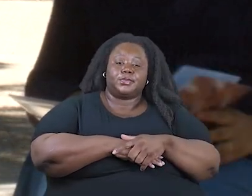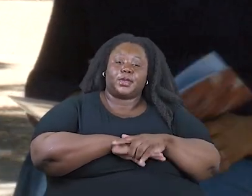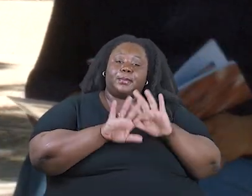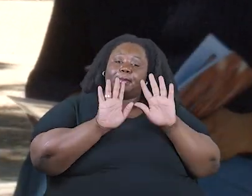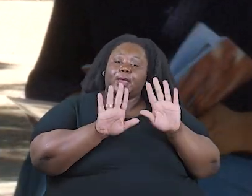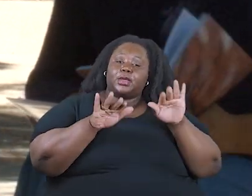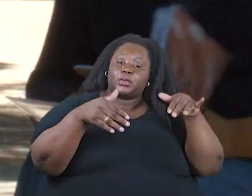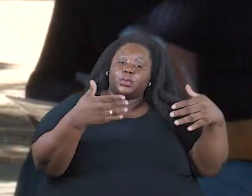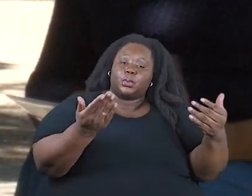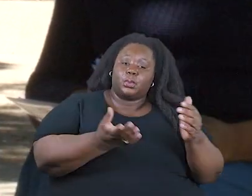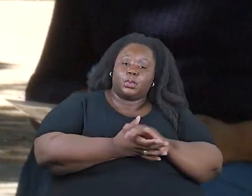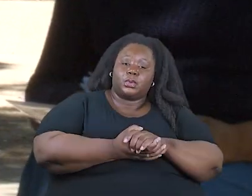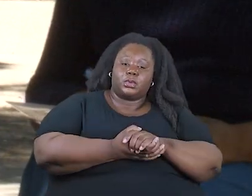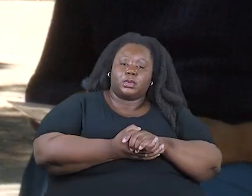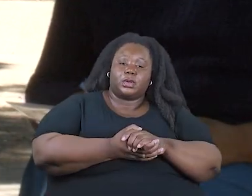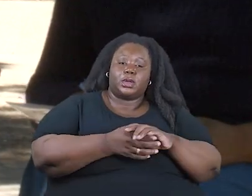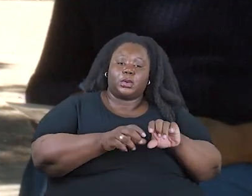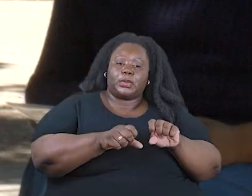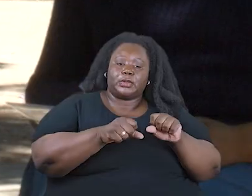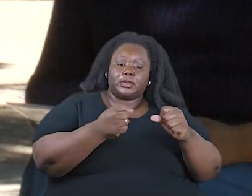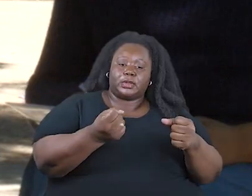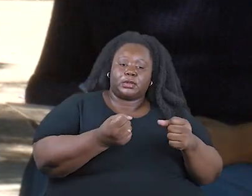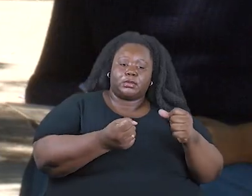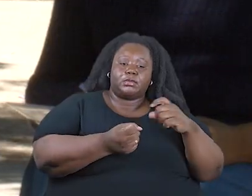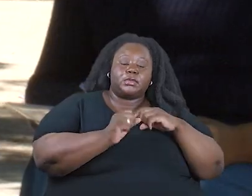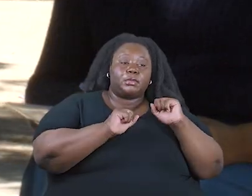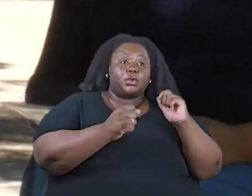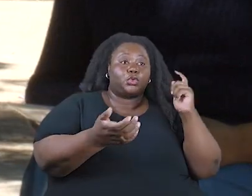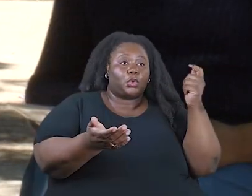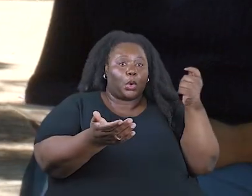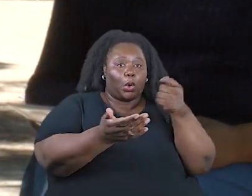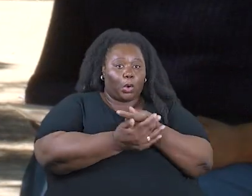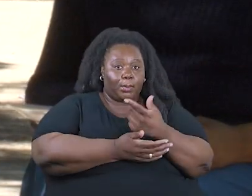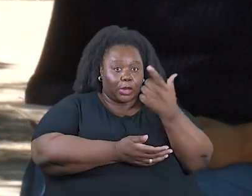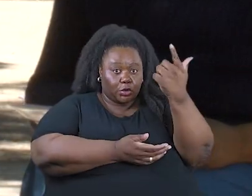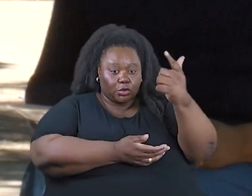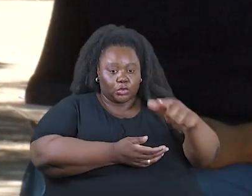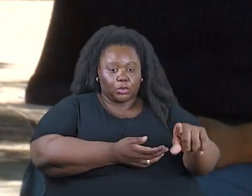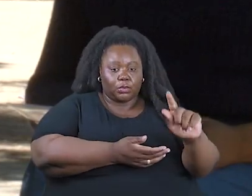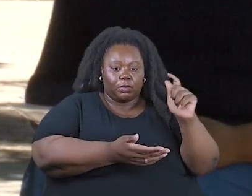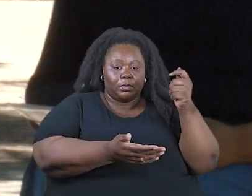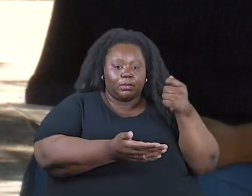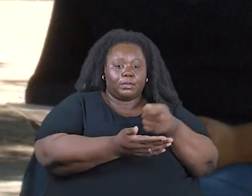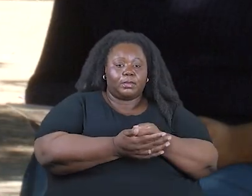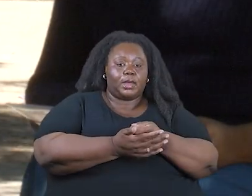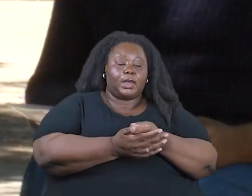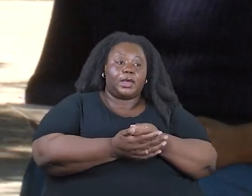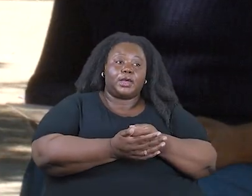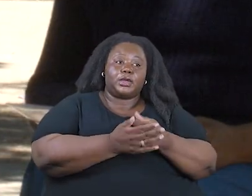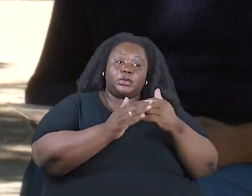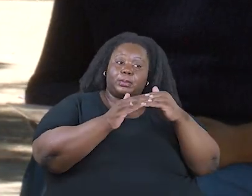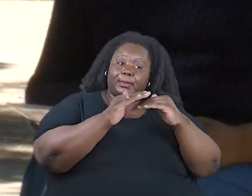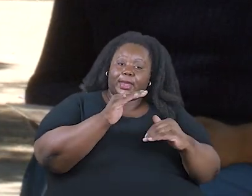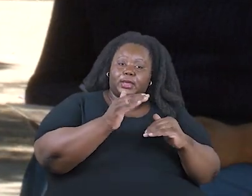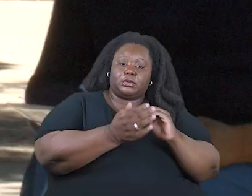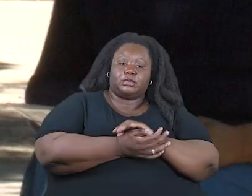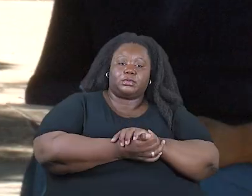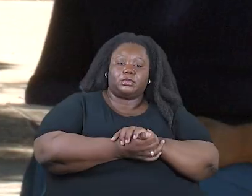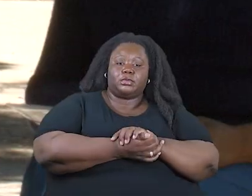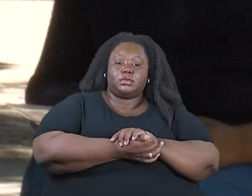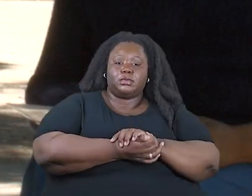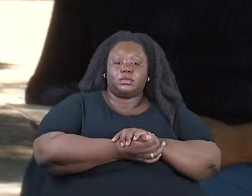Só que quando estraga, você tem o direito a comprar de novo, pagando só o preço de custo.